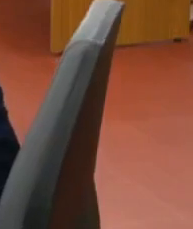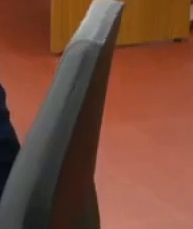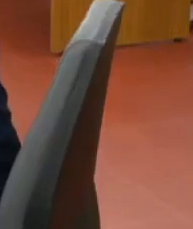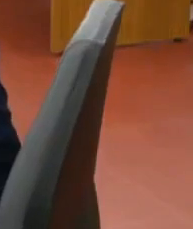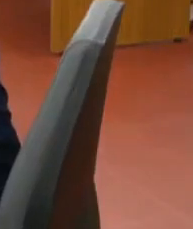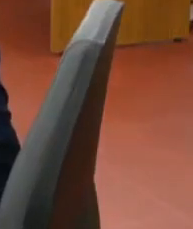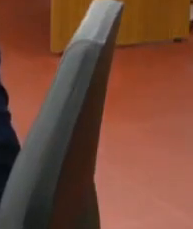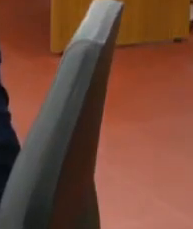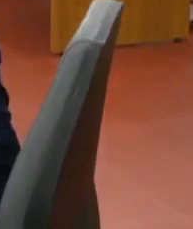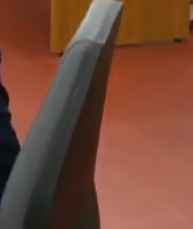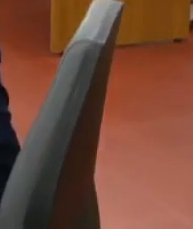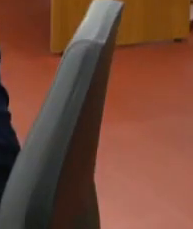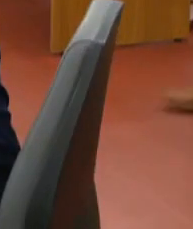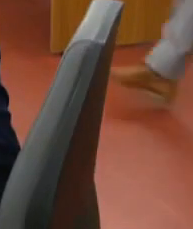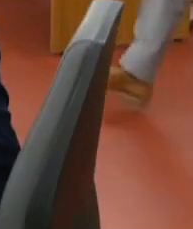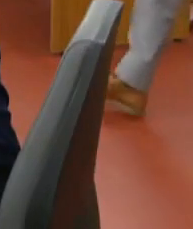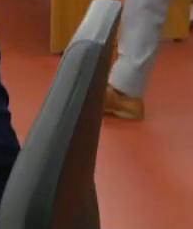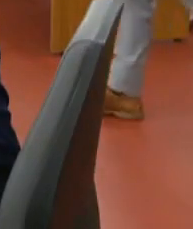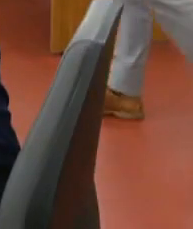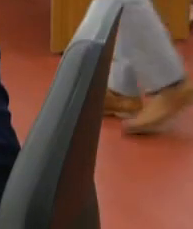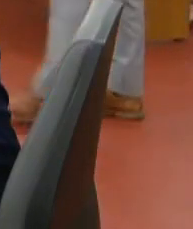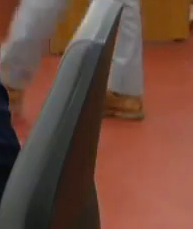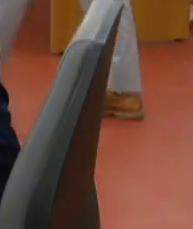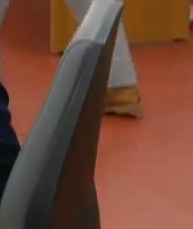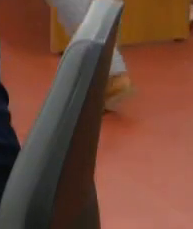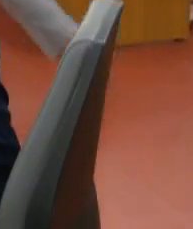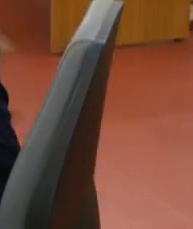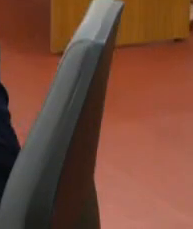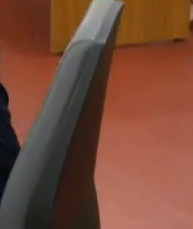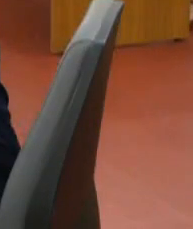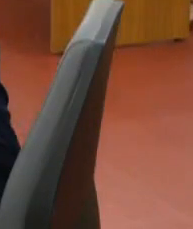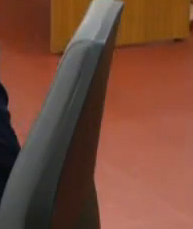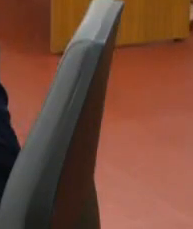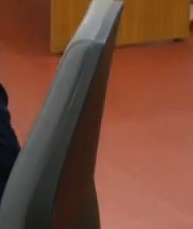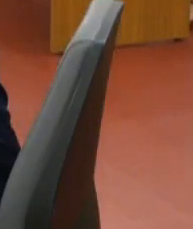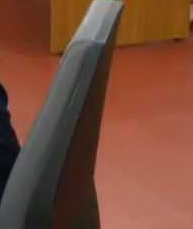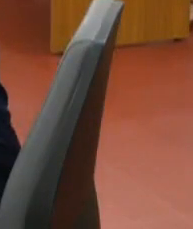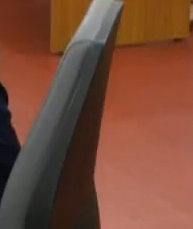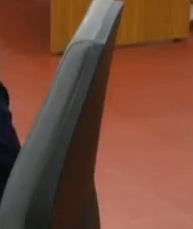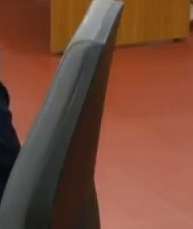Celise Laviola para a leitura de requerimentos de nossa autoria.